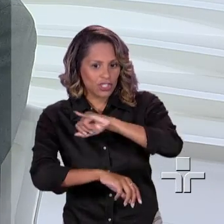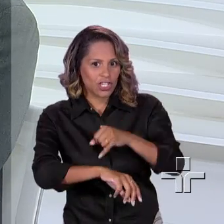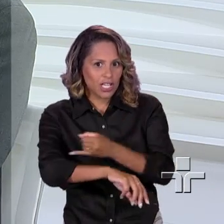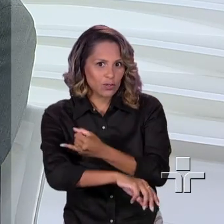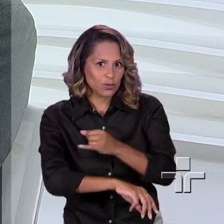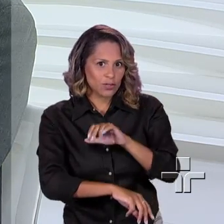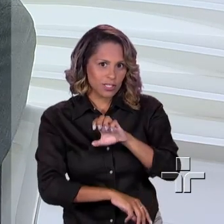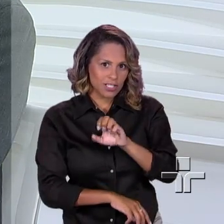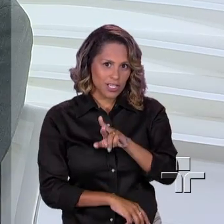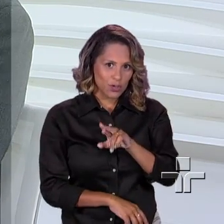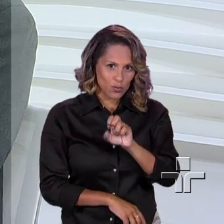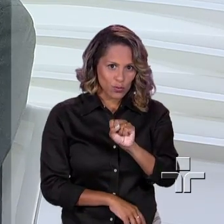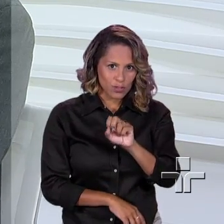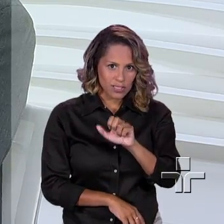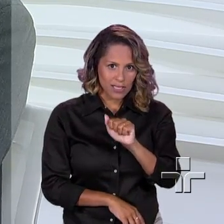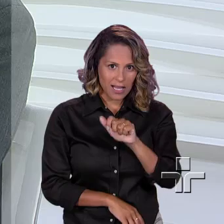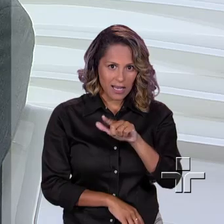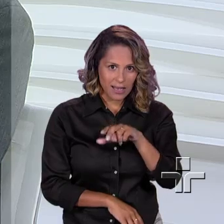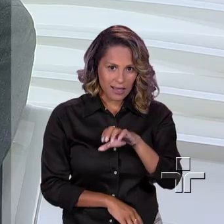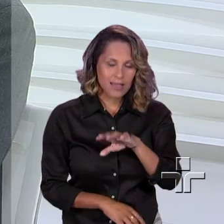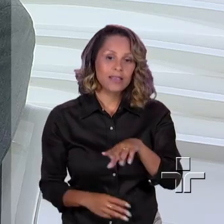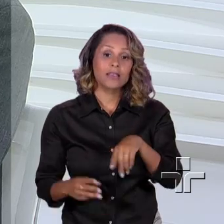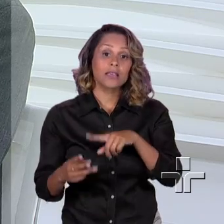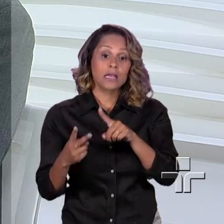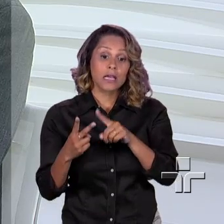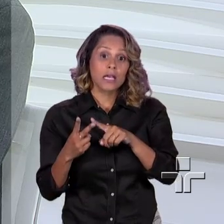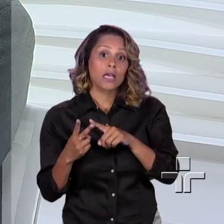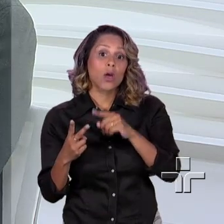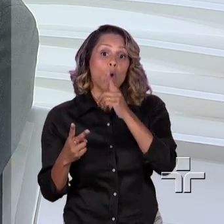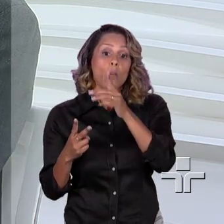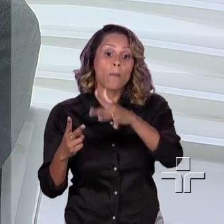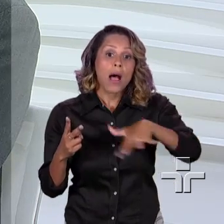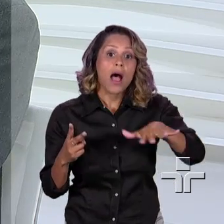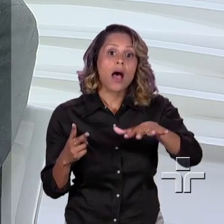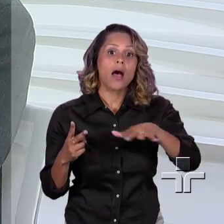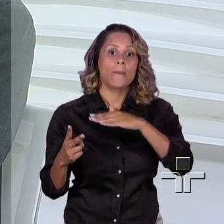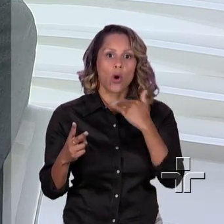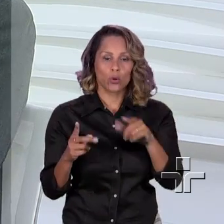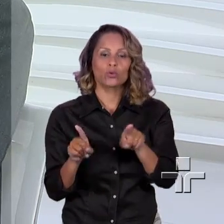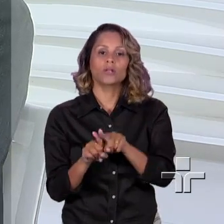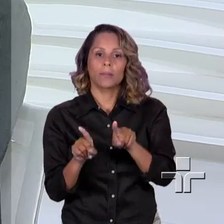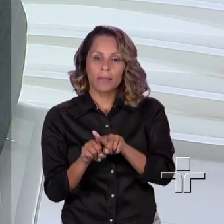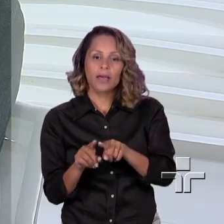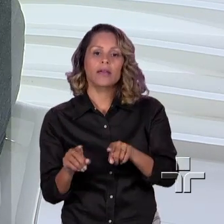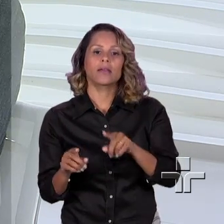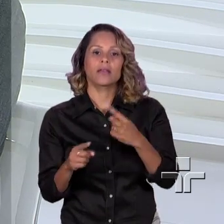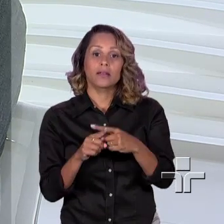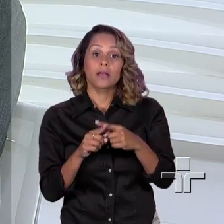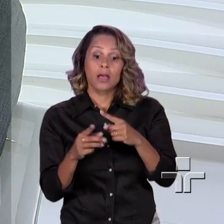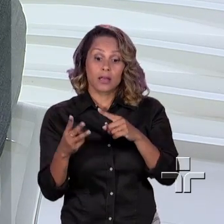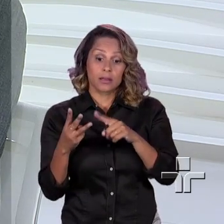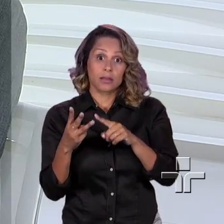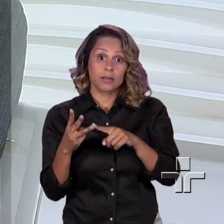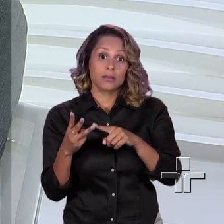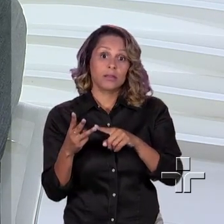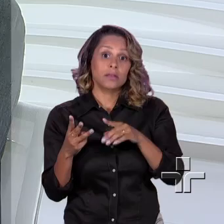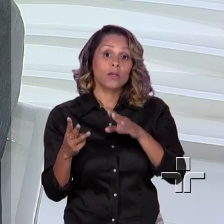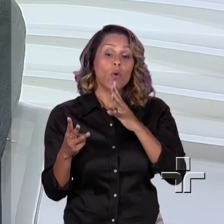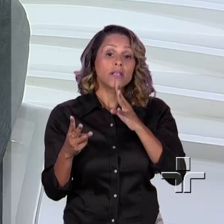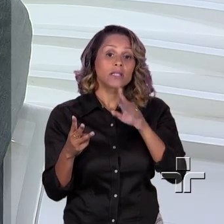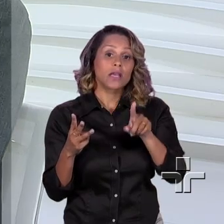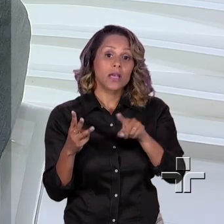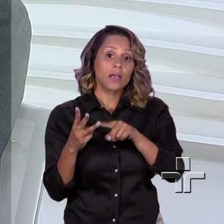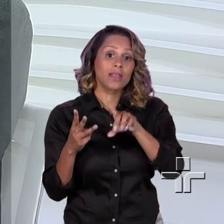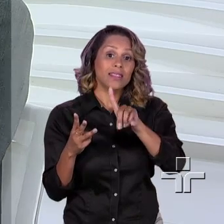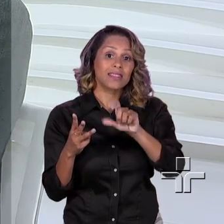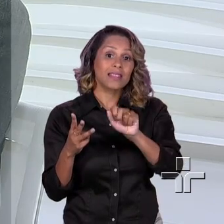David Grossman, que é o maior intelectual, escritor israelense nesse momento, que está totalmente contra a